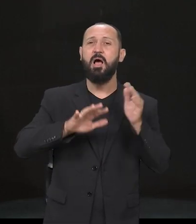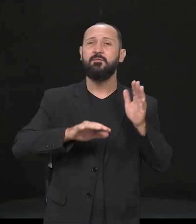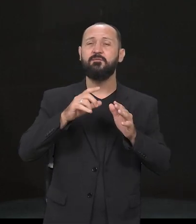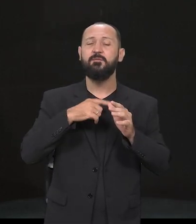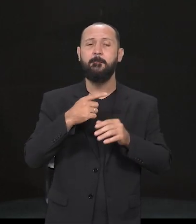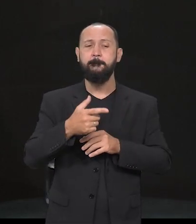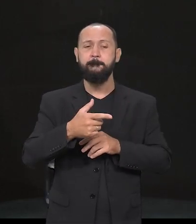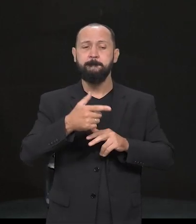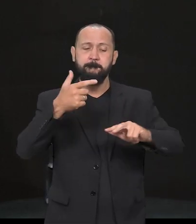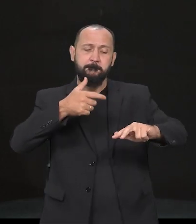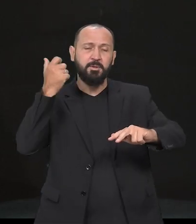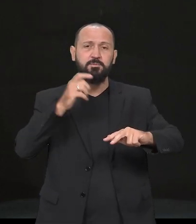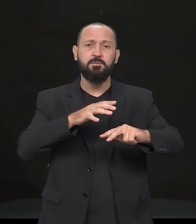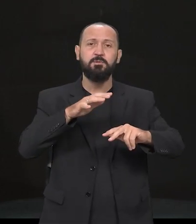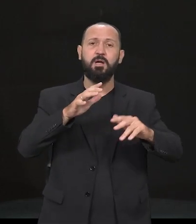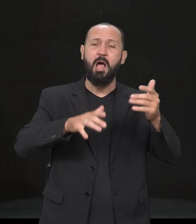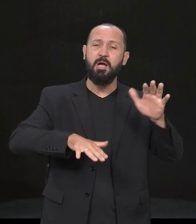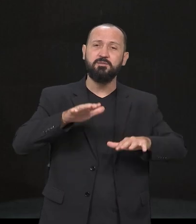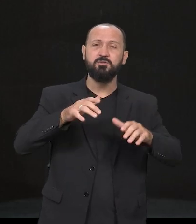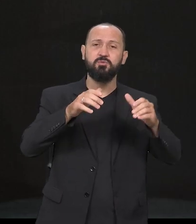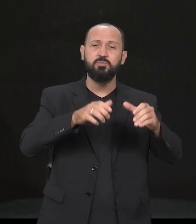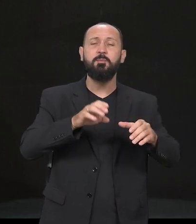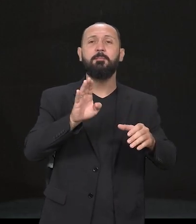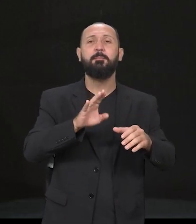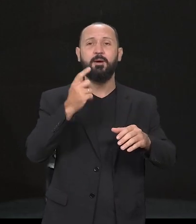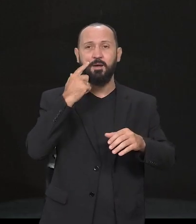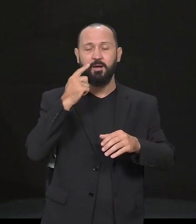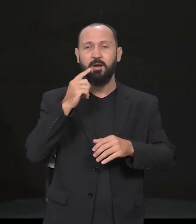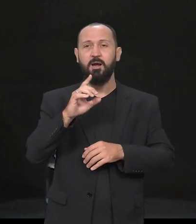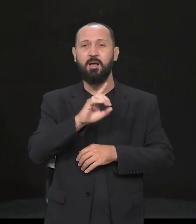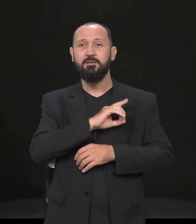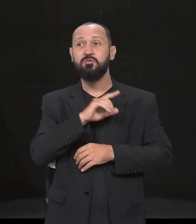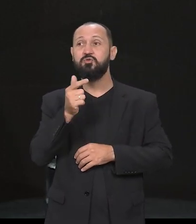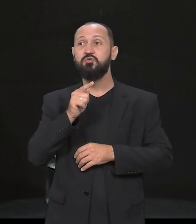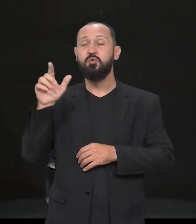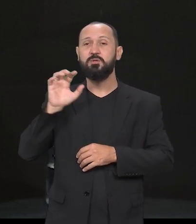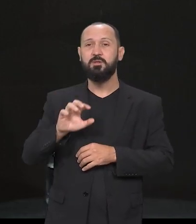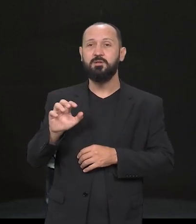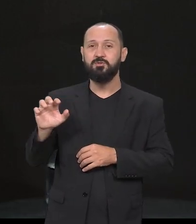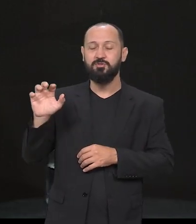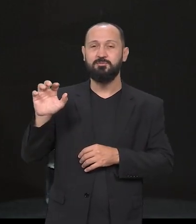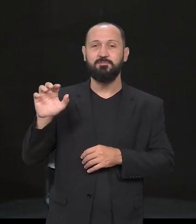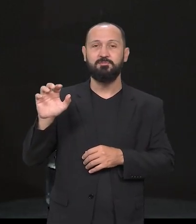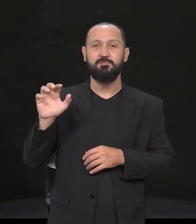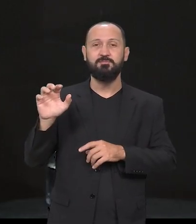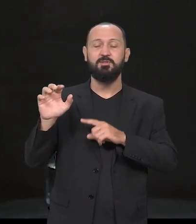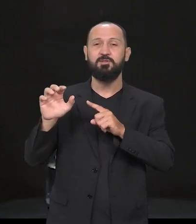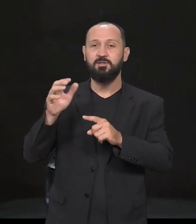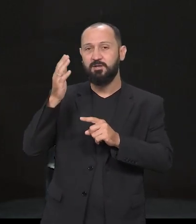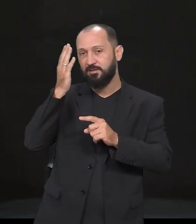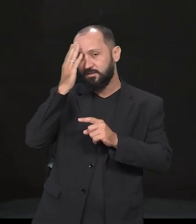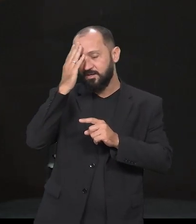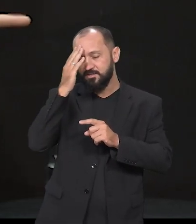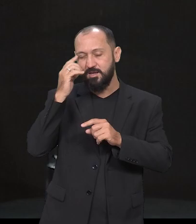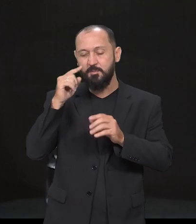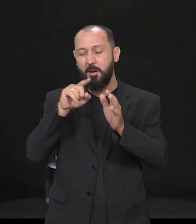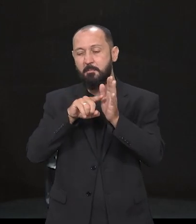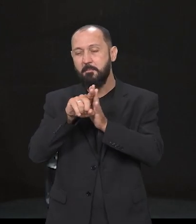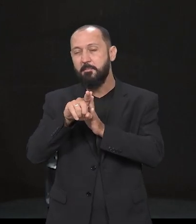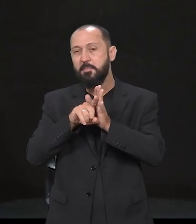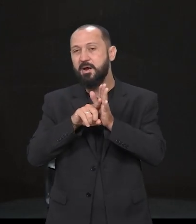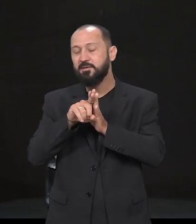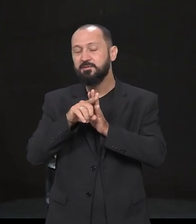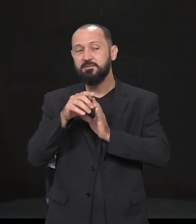houve um homicídio em determinado bairro, a delegacia de outra região, ela já tem uma linha de investigação